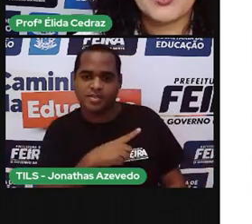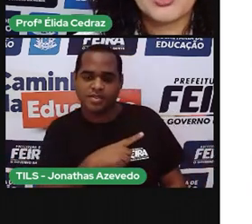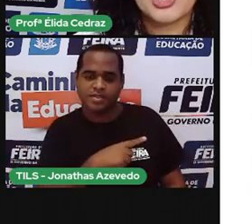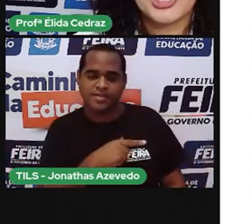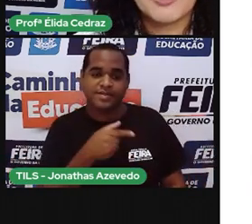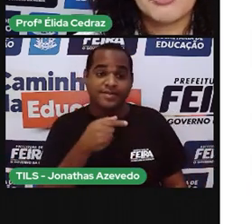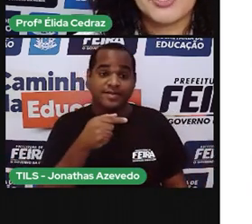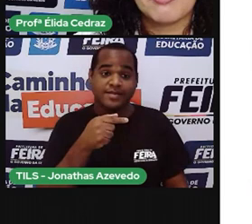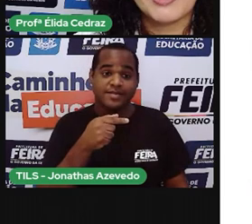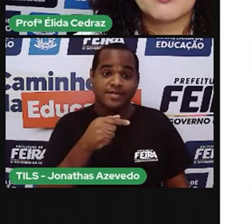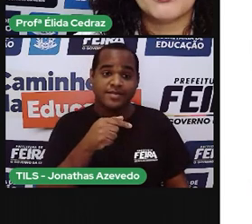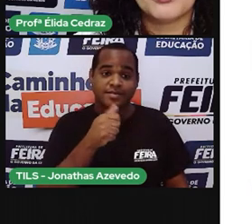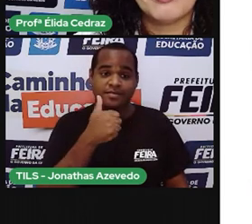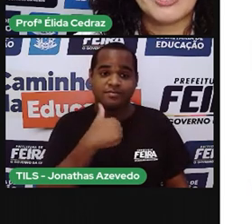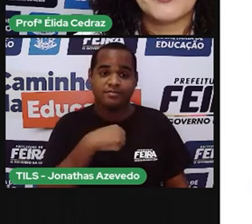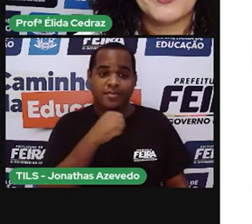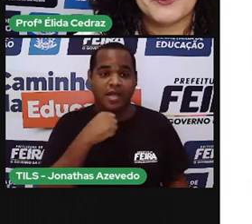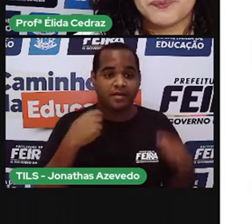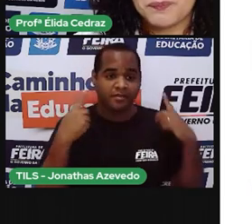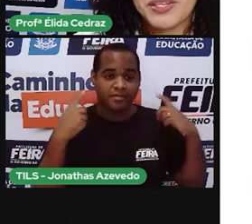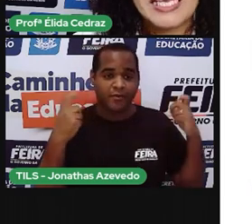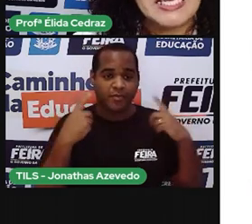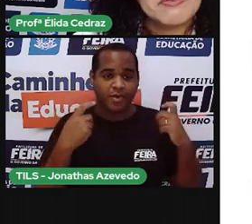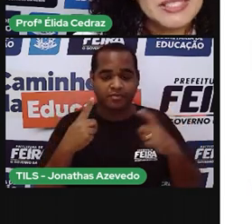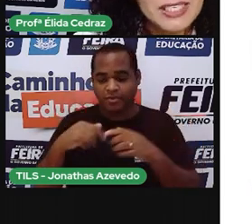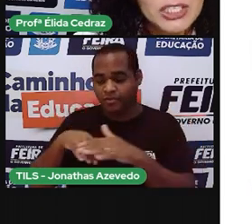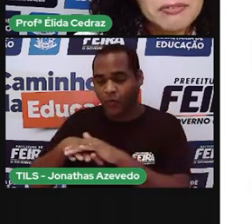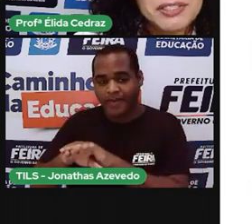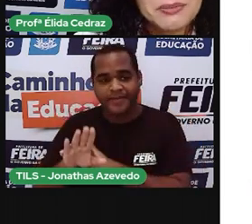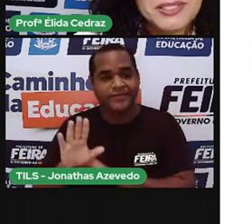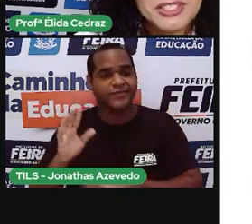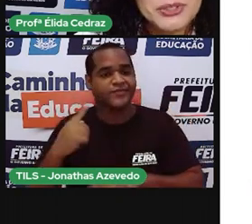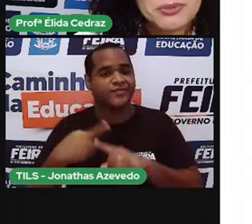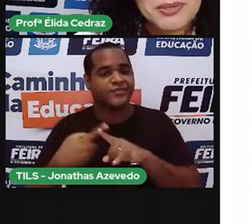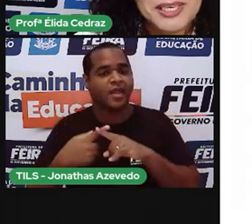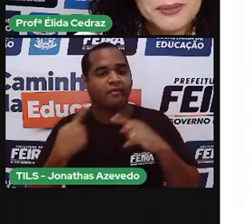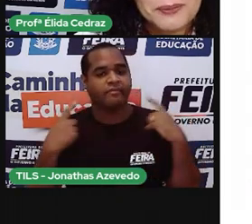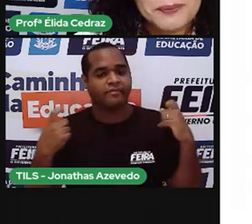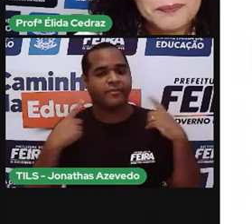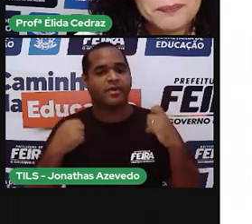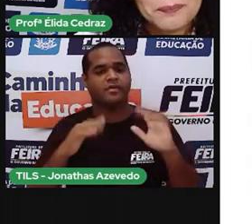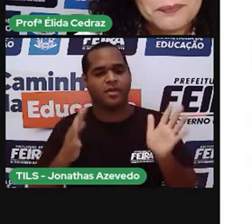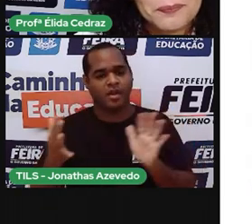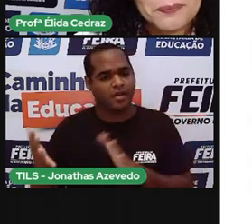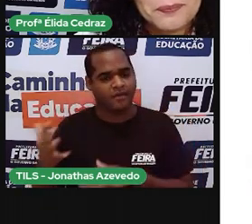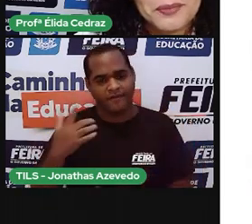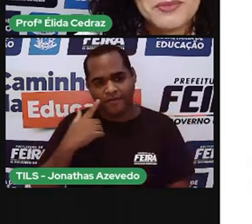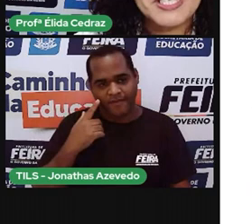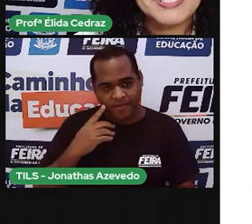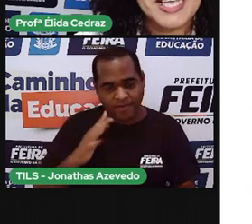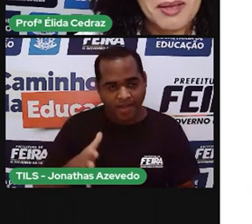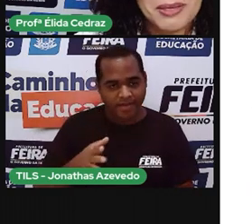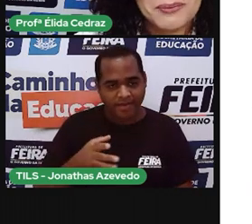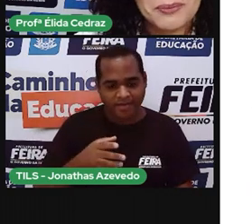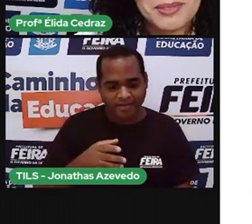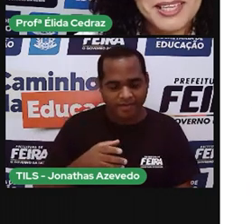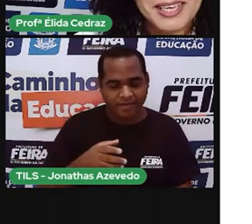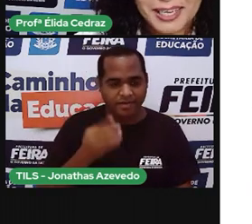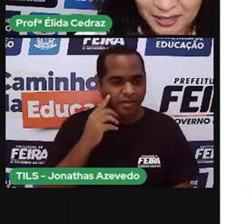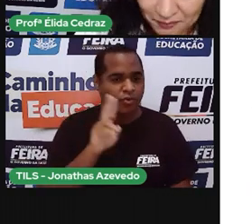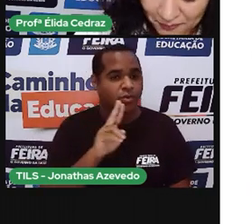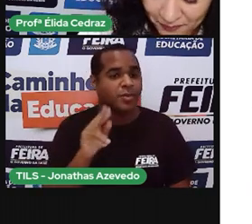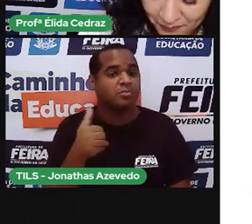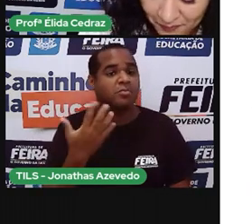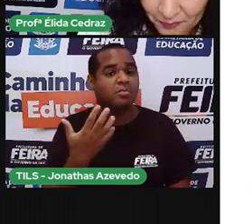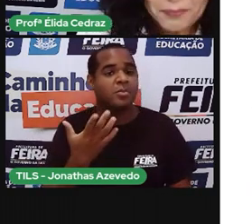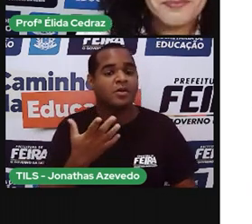mãe escondia porque ele faz muito barulho. Vocês já viram esse instrumento? Vocês sabem o nome